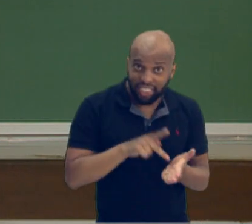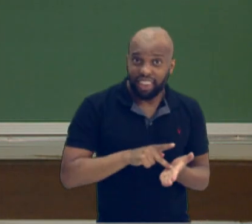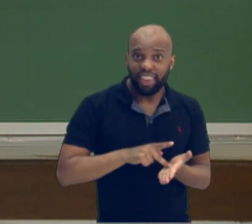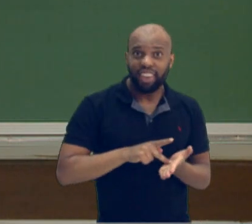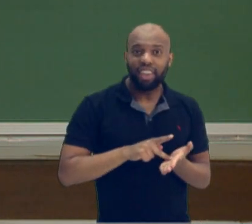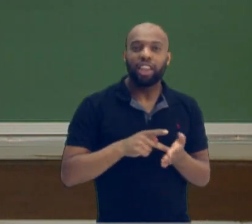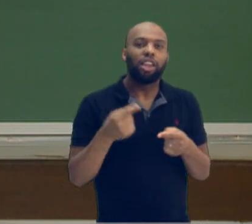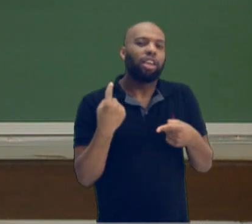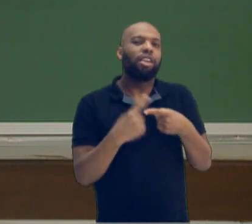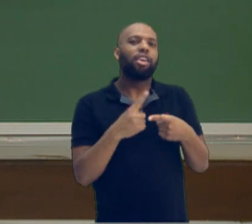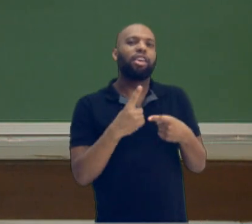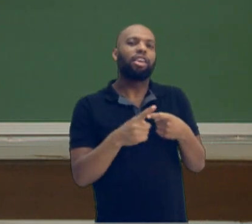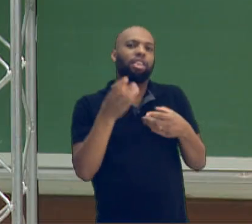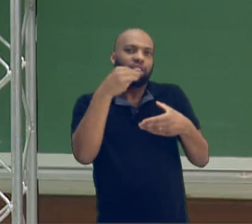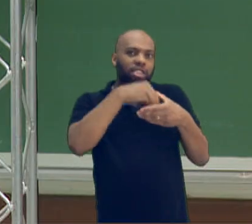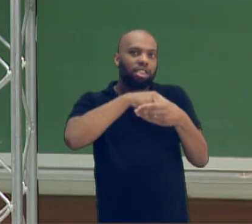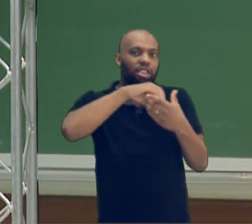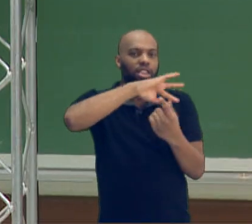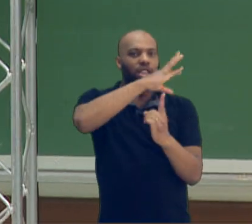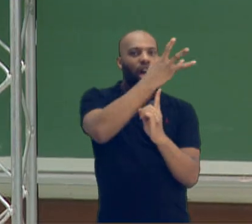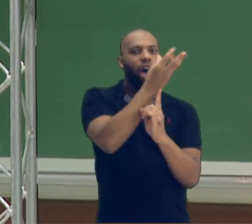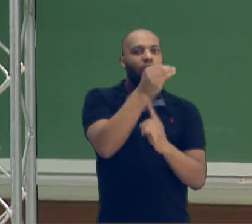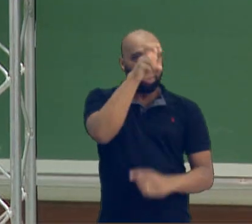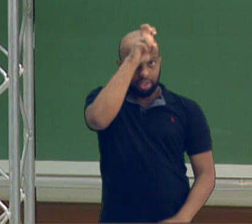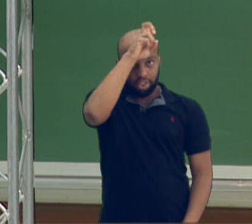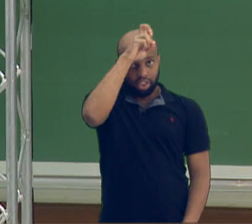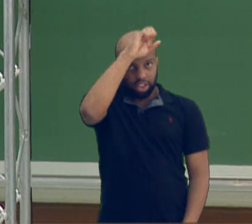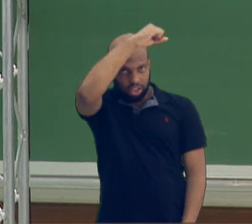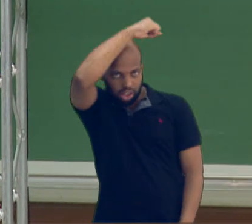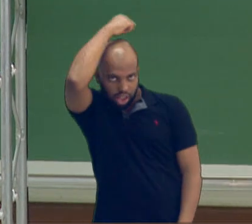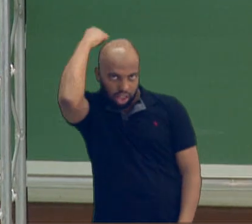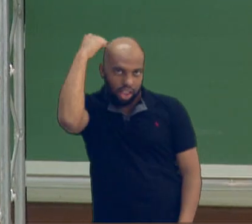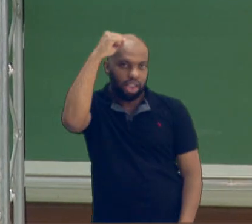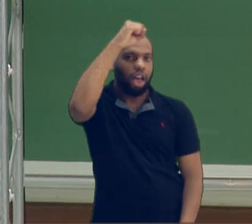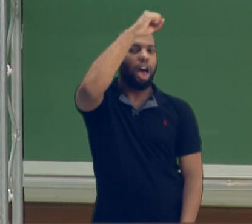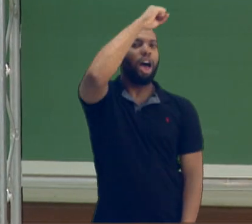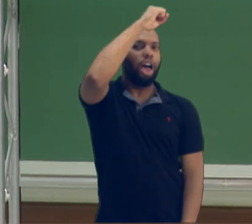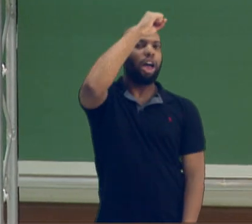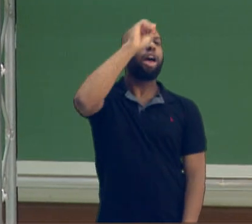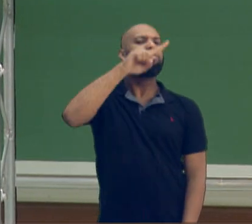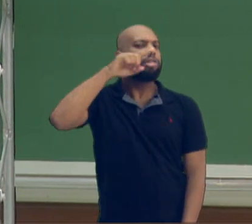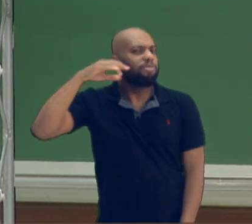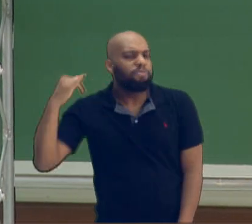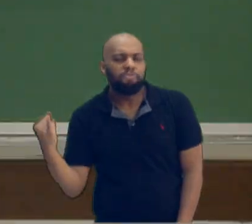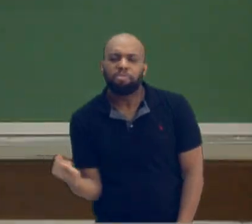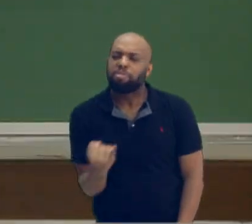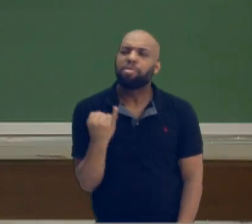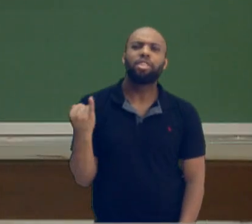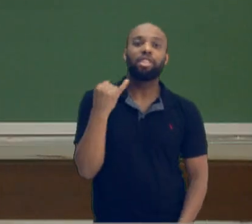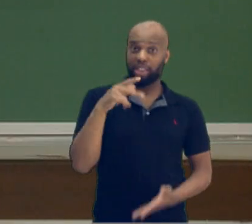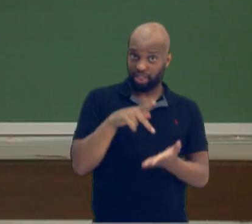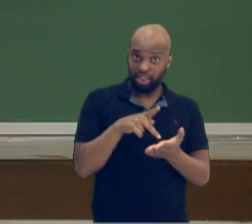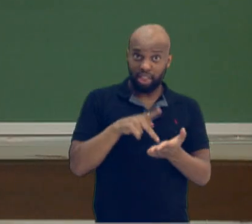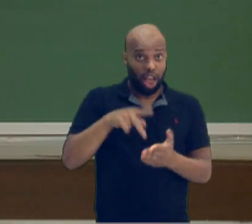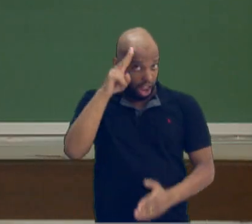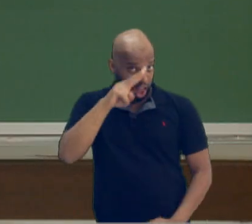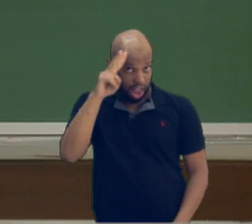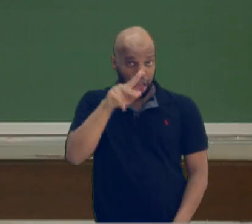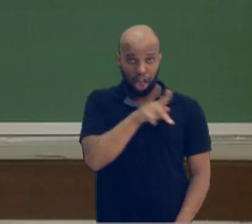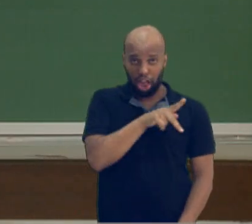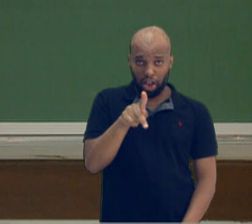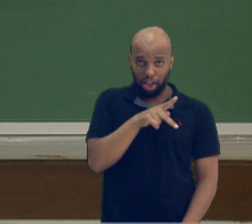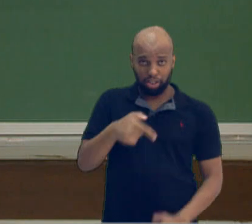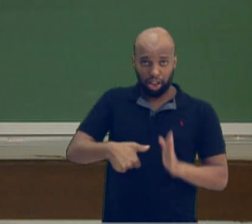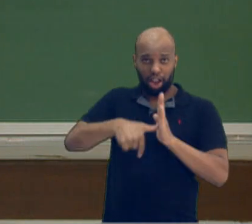arte egípcia, sempre o sagrado estava em voga, era o importante, não é? Lembra que a professora